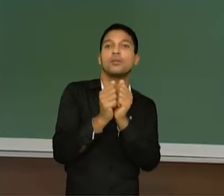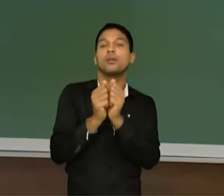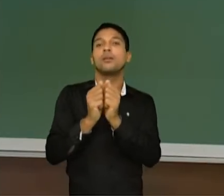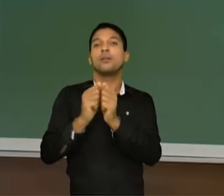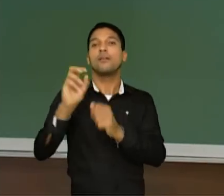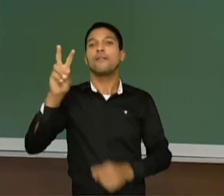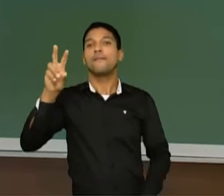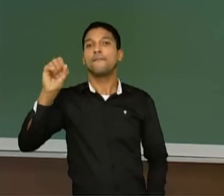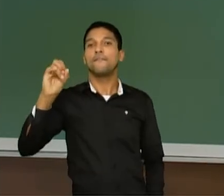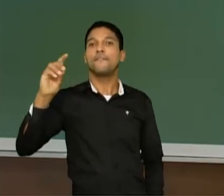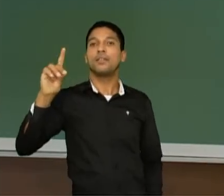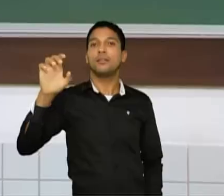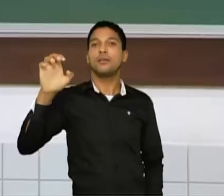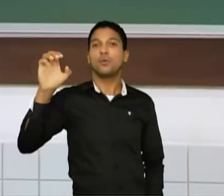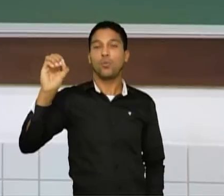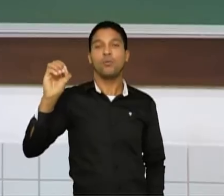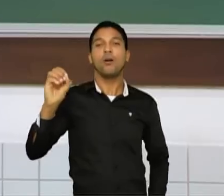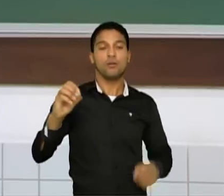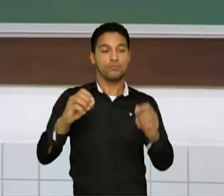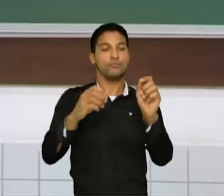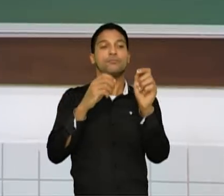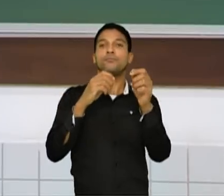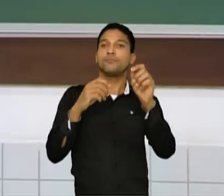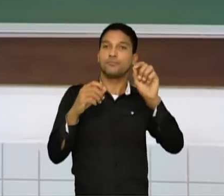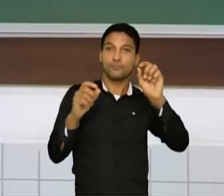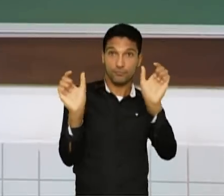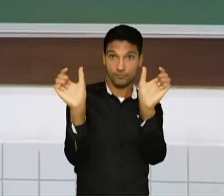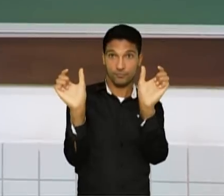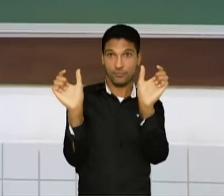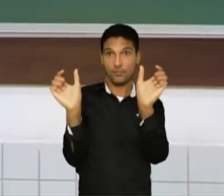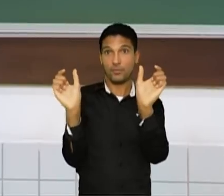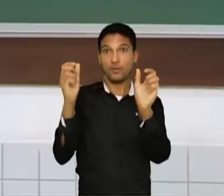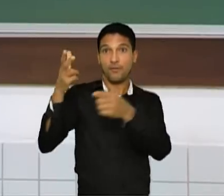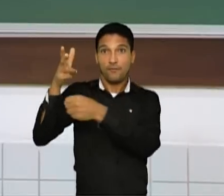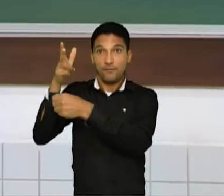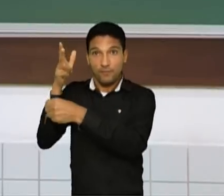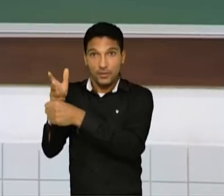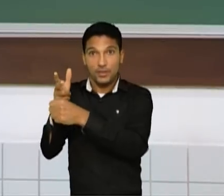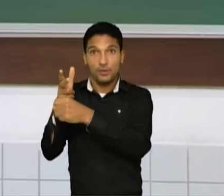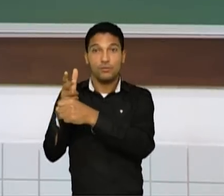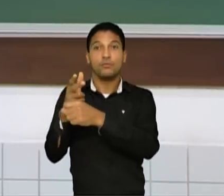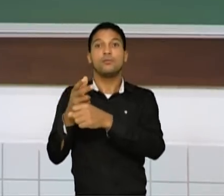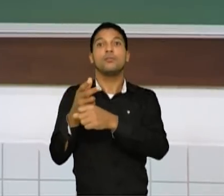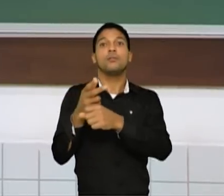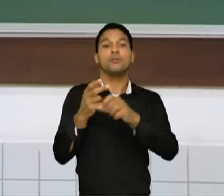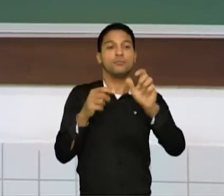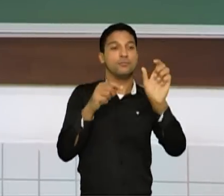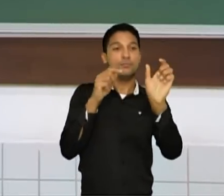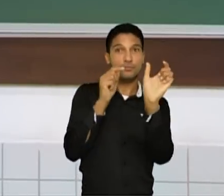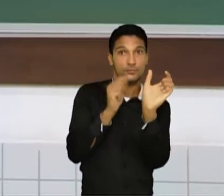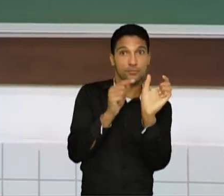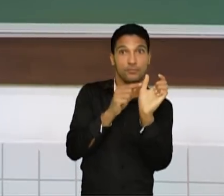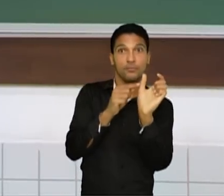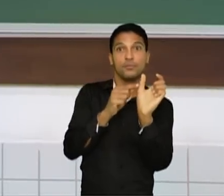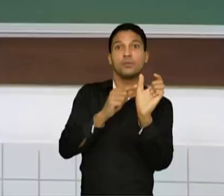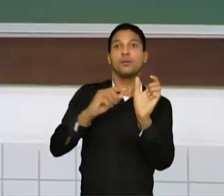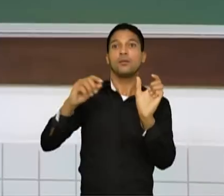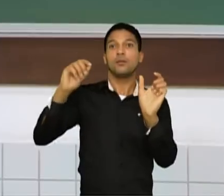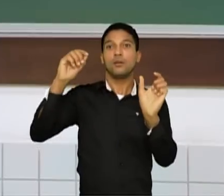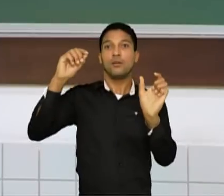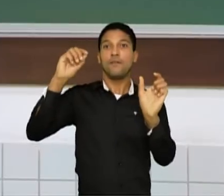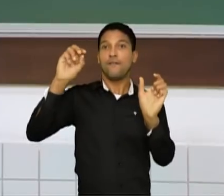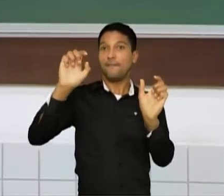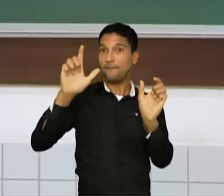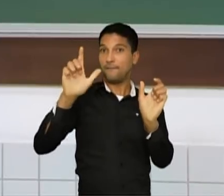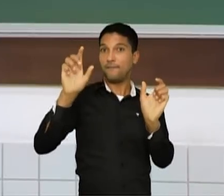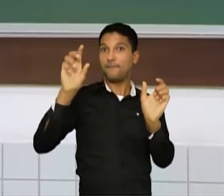vocês já estudaram comigo em aulas anteriores que as palavras elas podem ter vários tipos de derivações, né? Eu